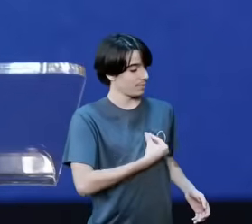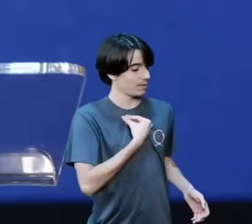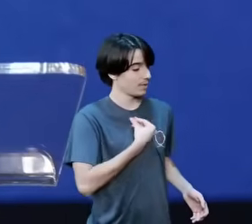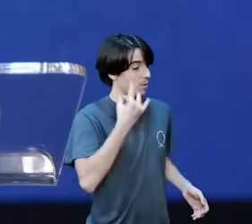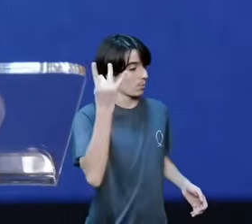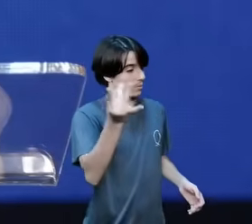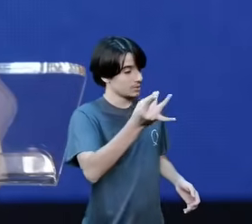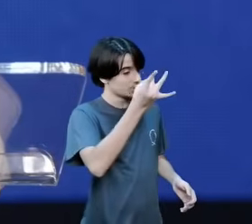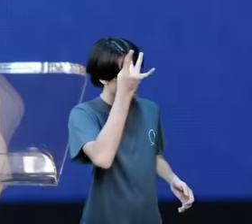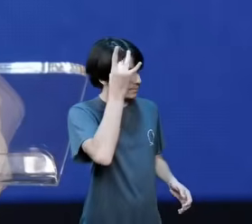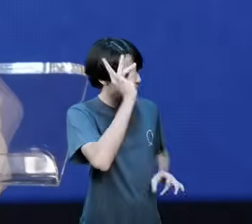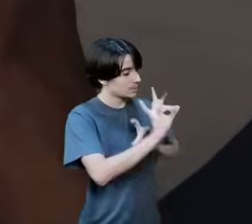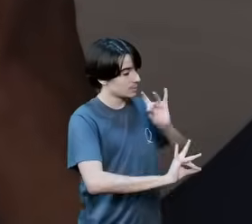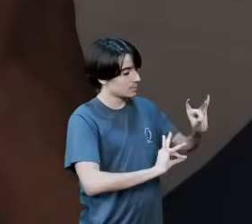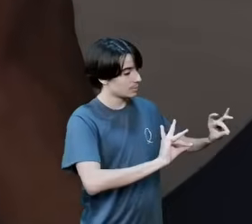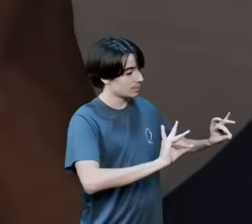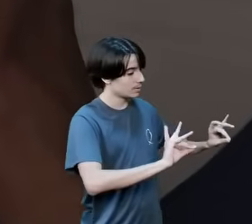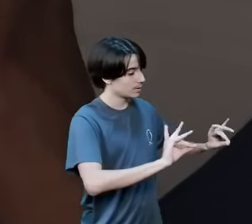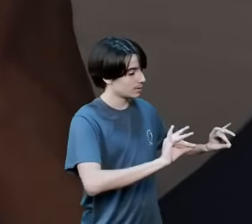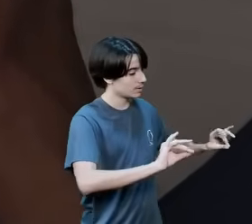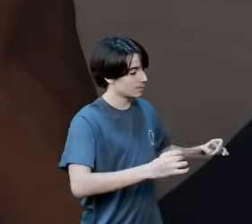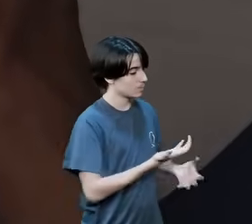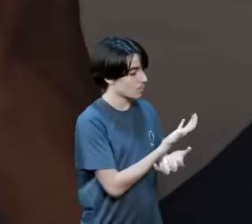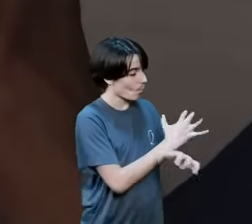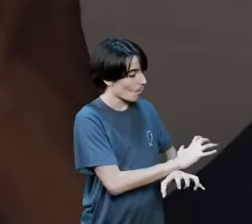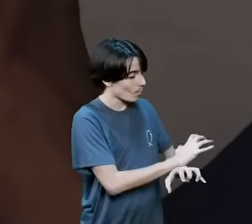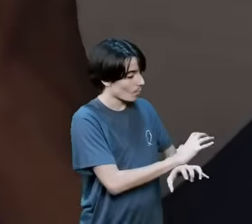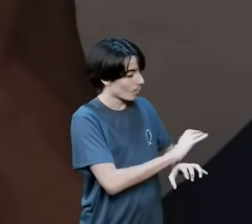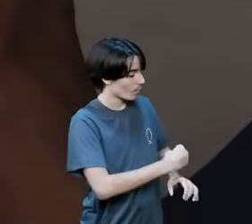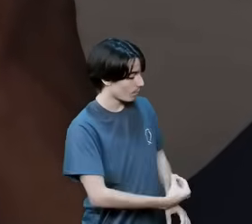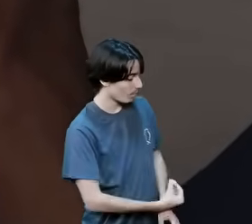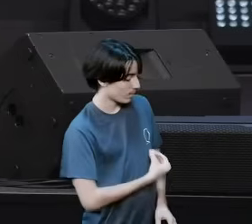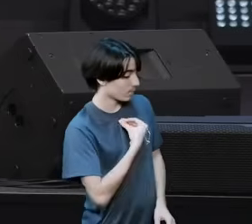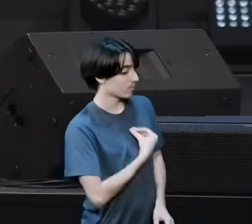em vós o Espírito e vivereis.